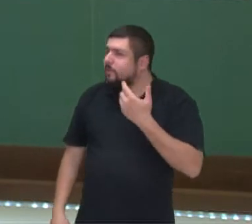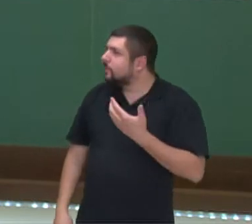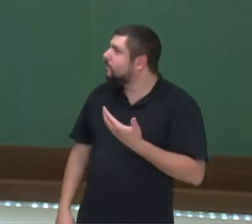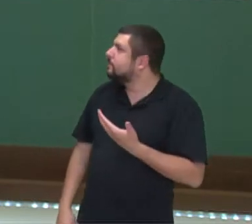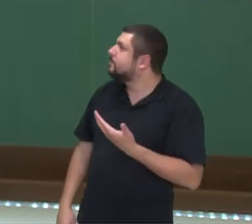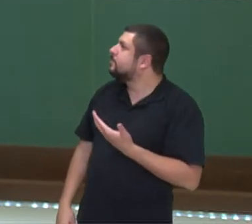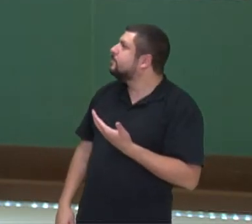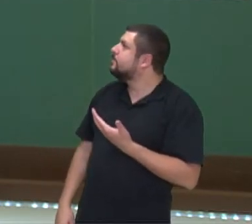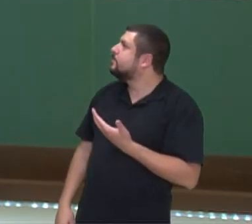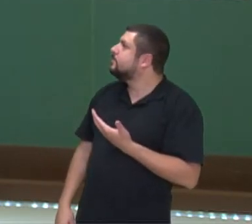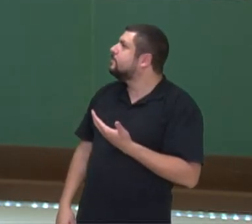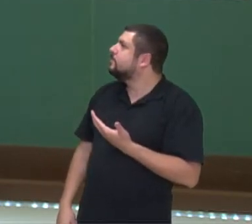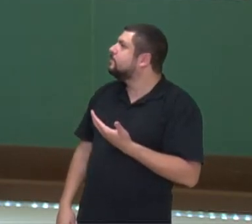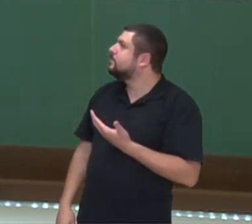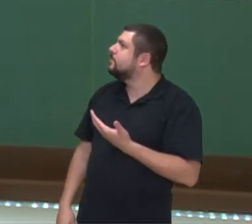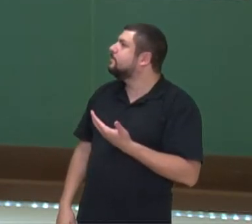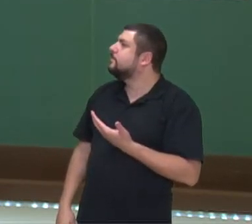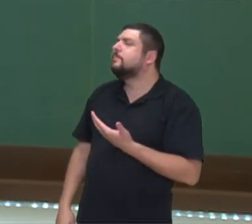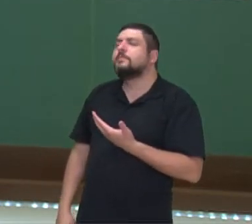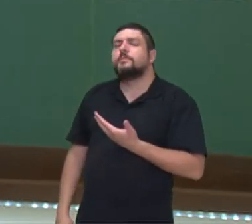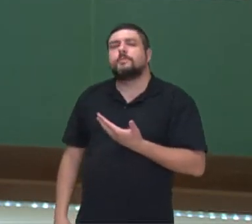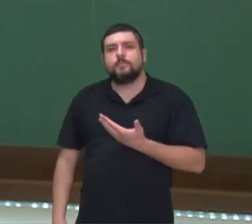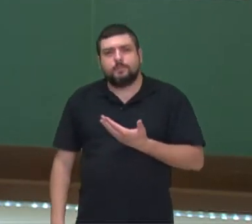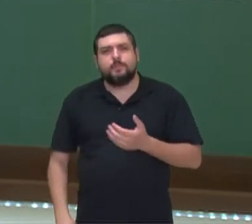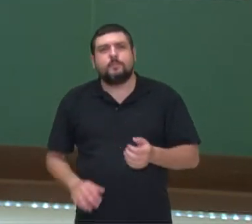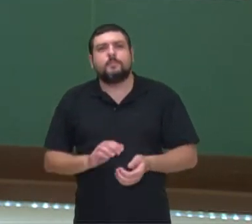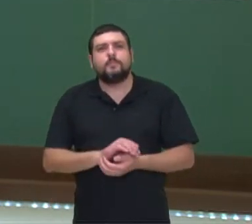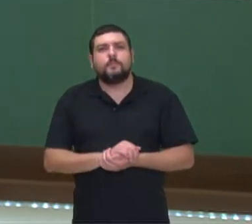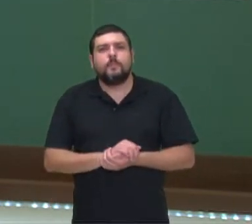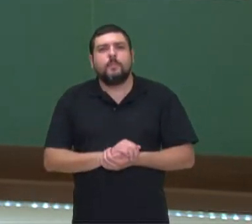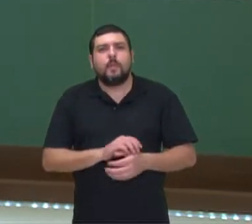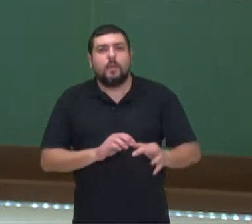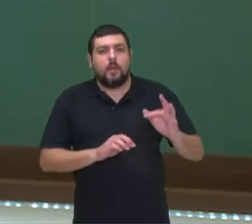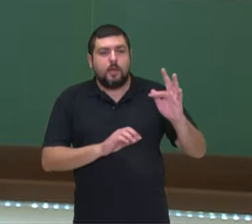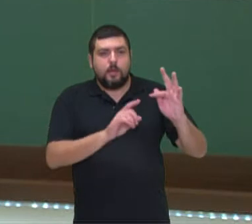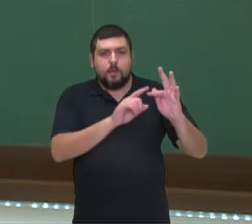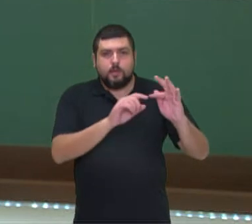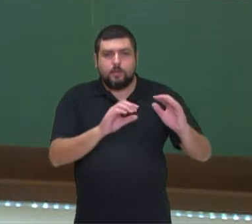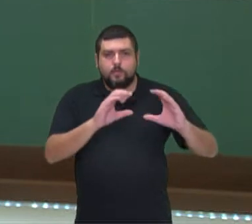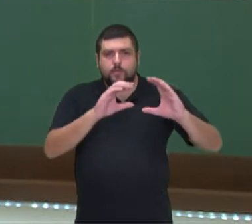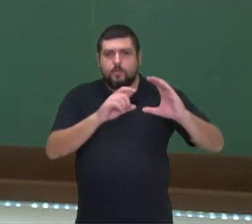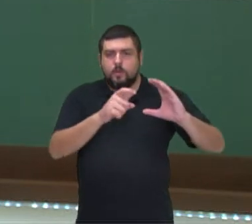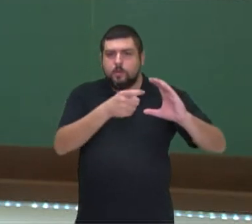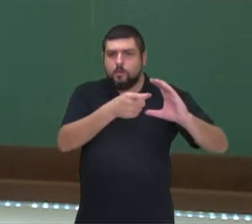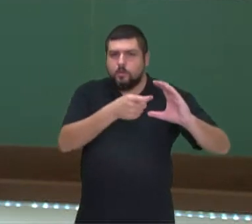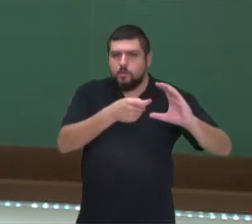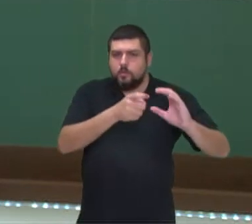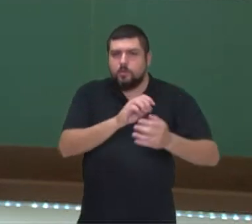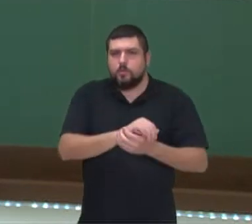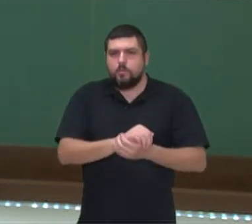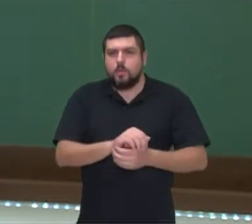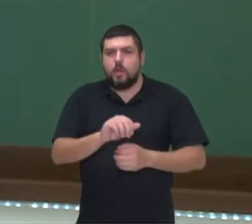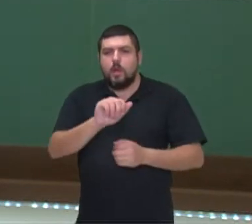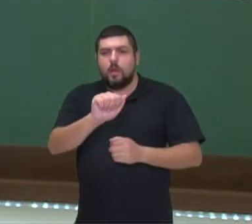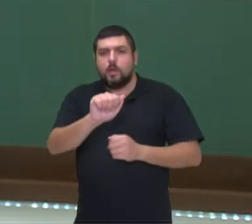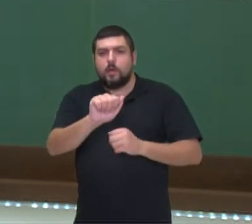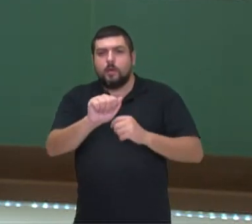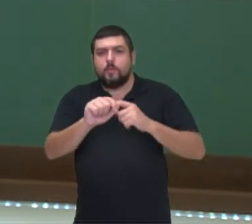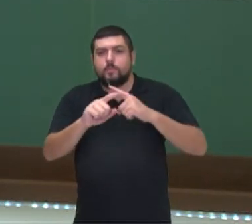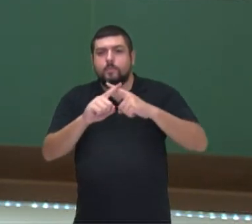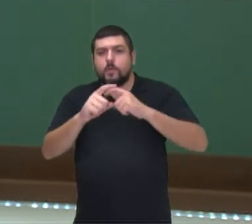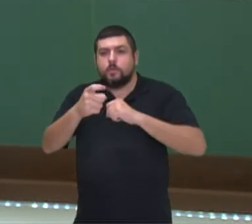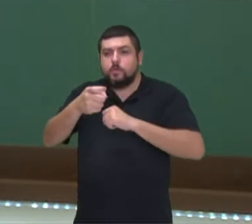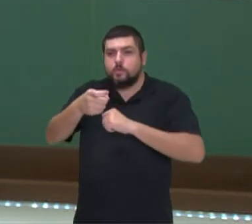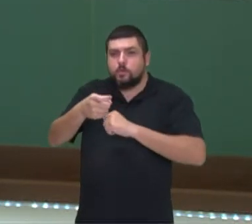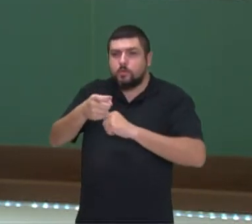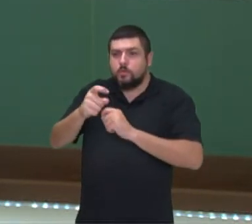lá. Então, a lei de formação, ela é formada aqui por f de x igual a ax mais b. Esse é